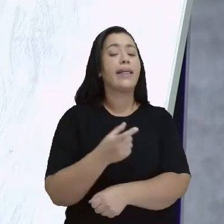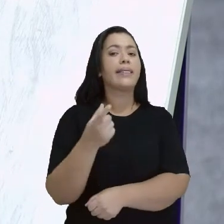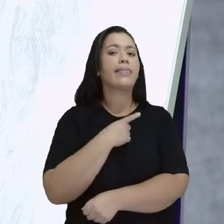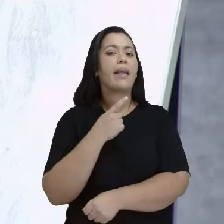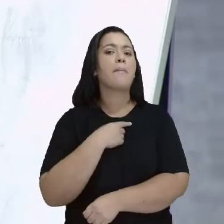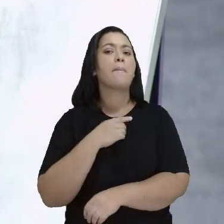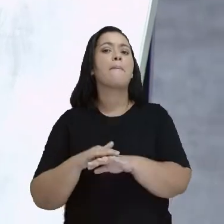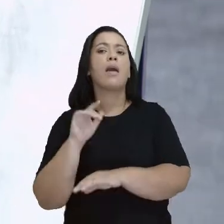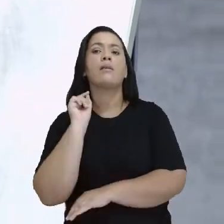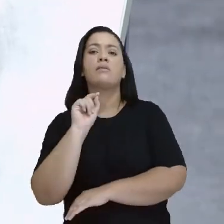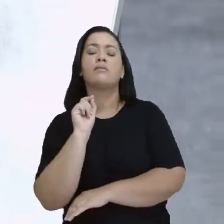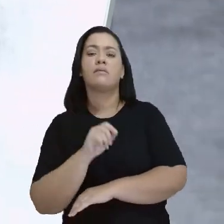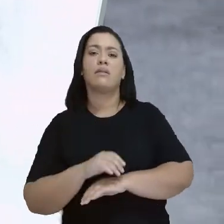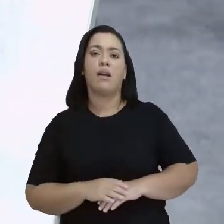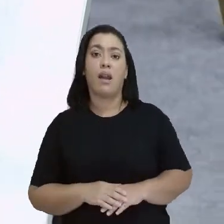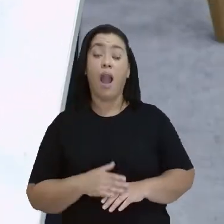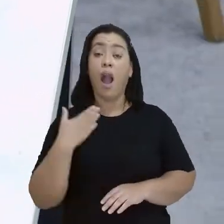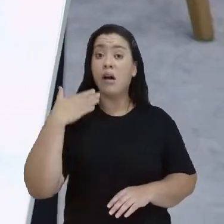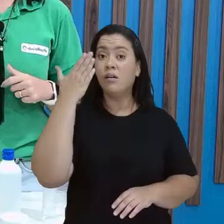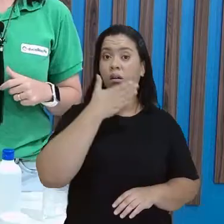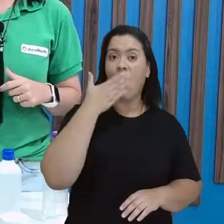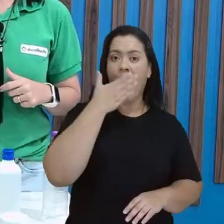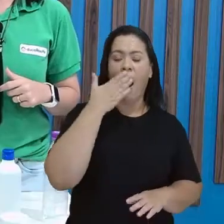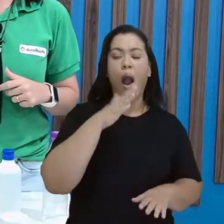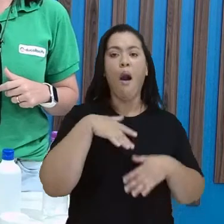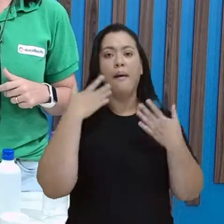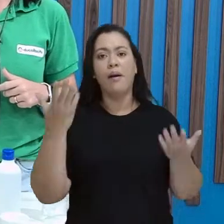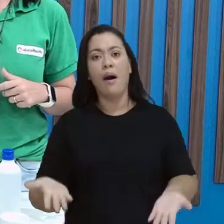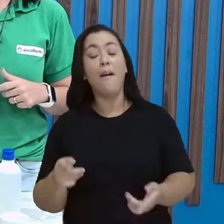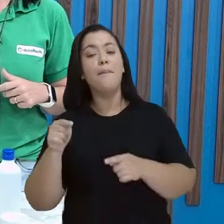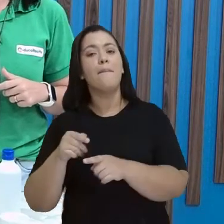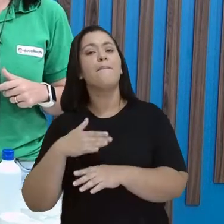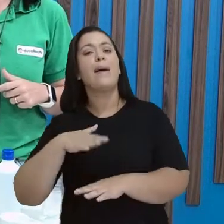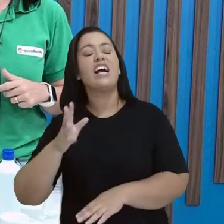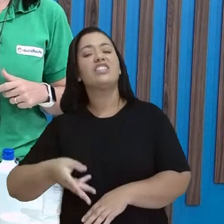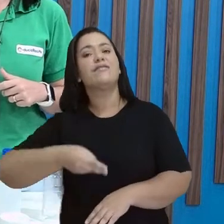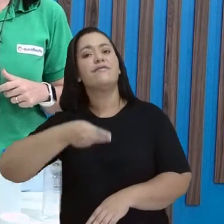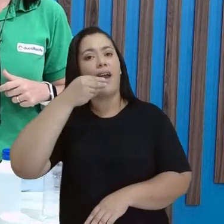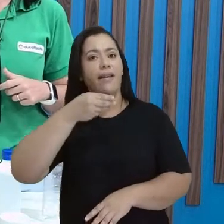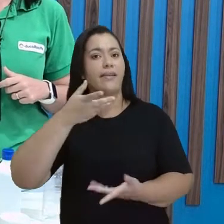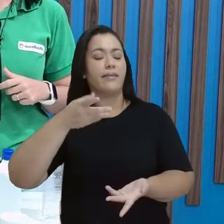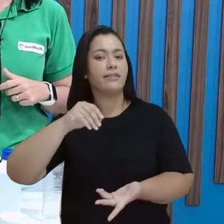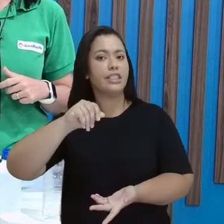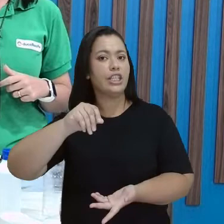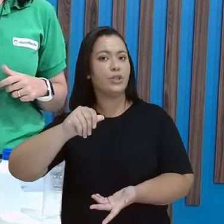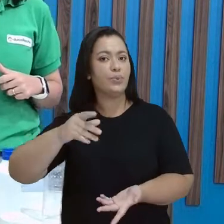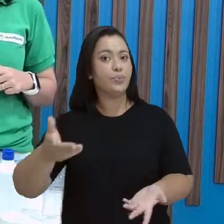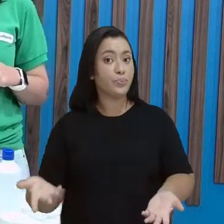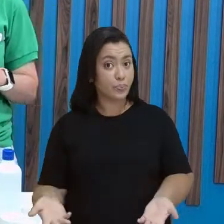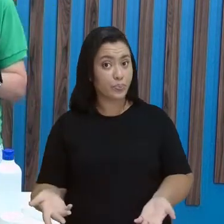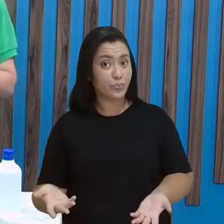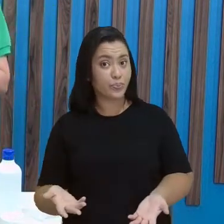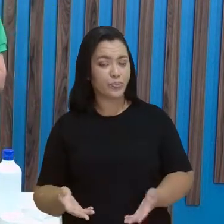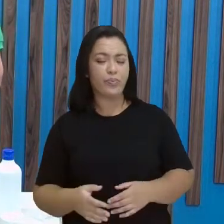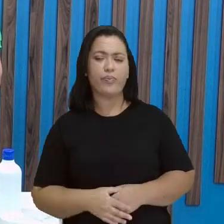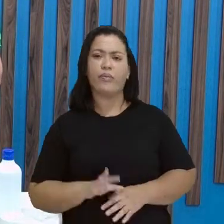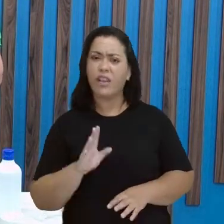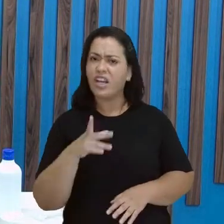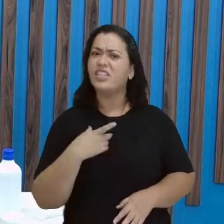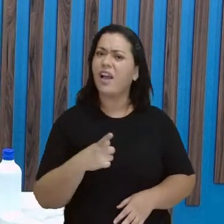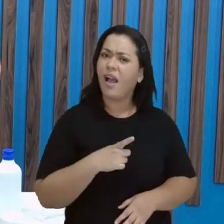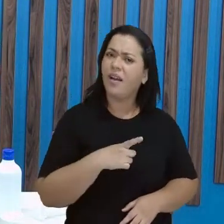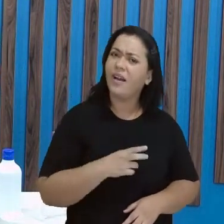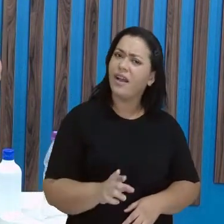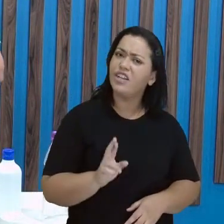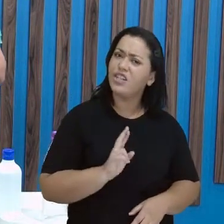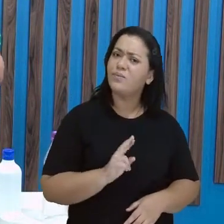ter mais açúcar ou mais farinha? Contem aí para mim. Já temos resposta,